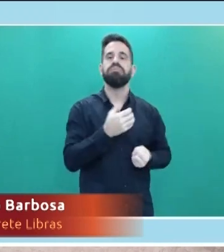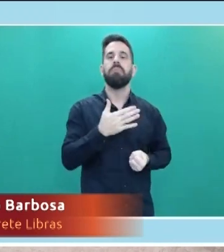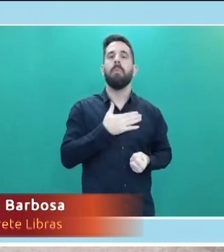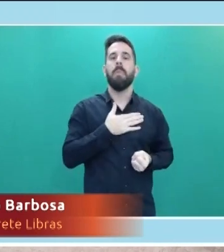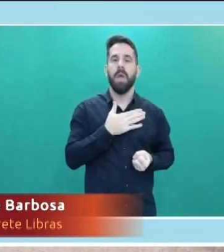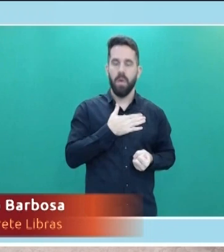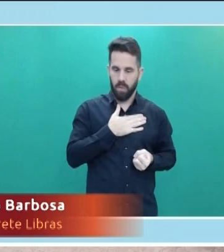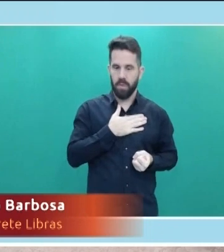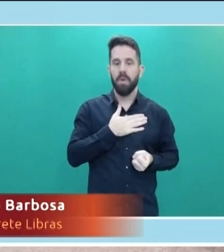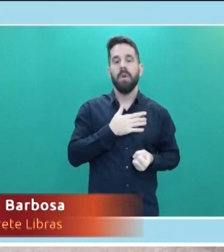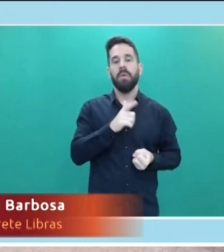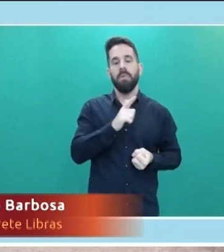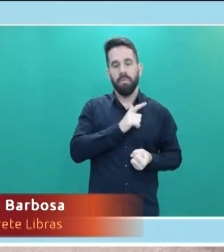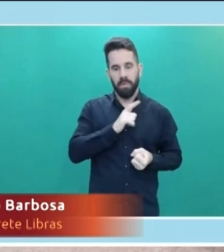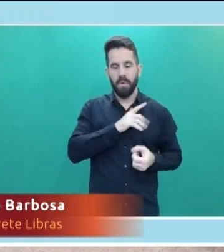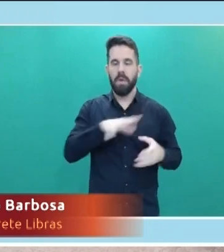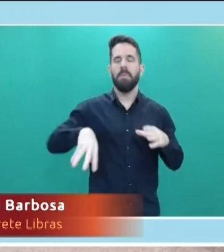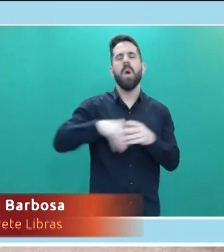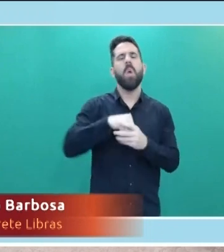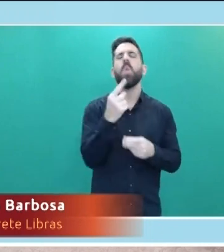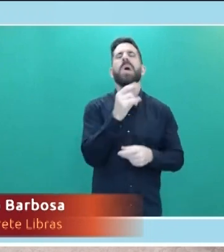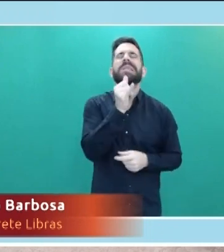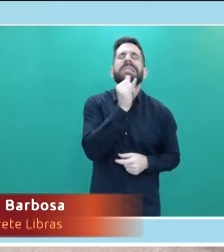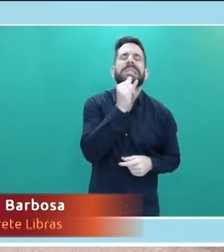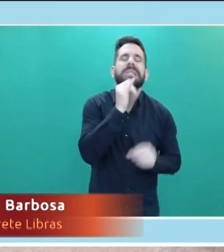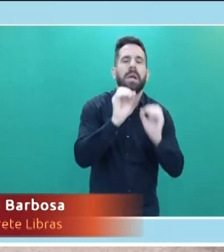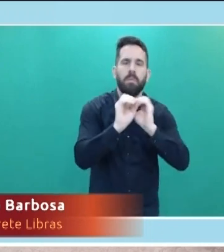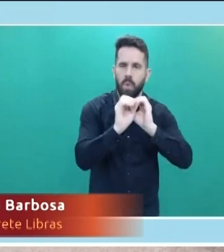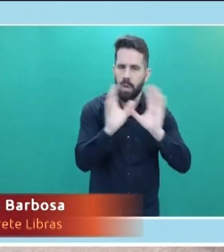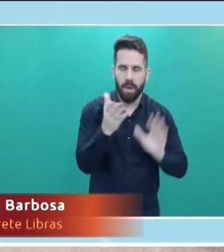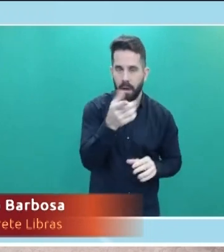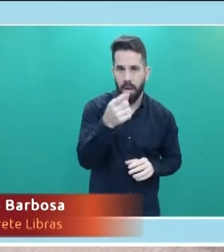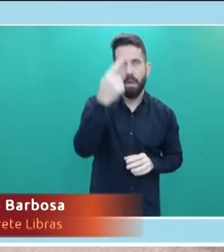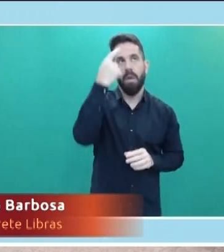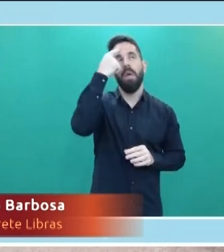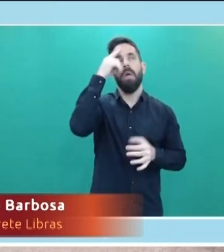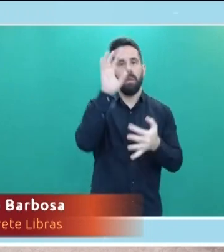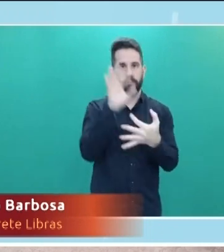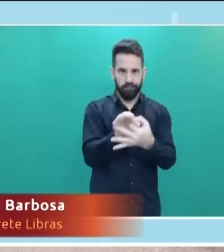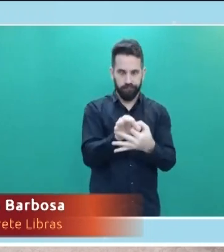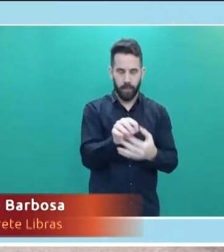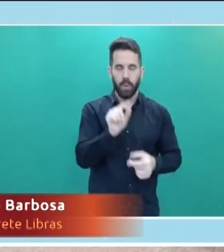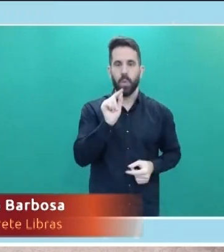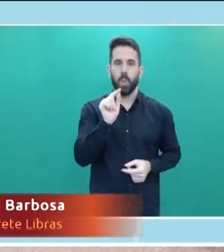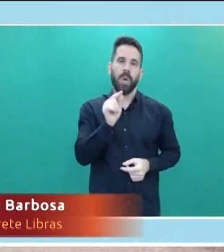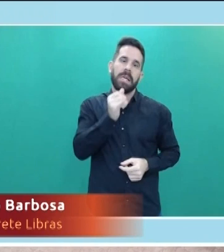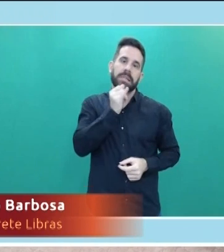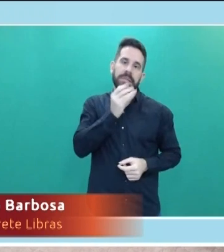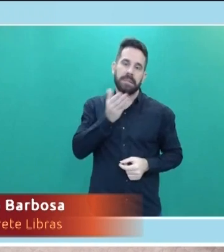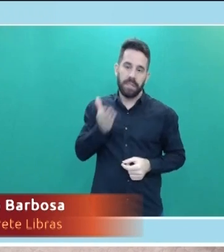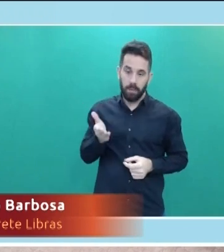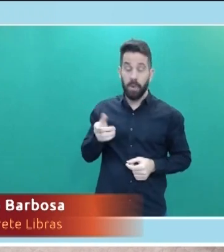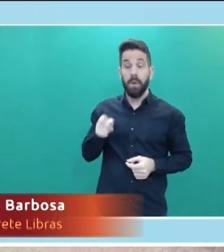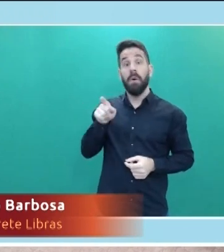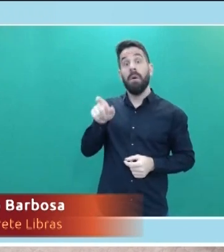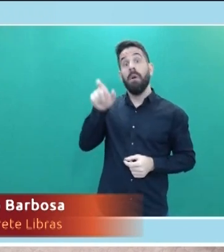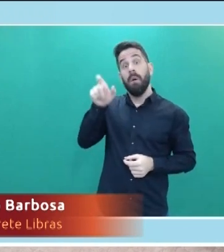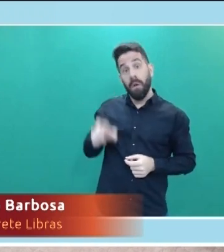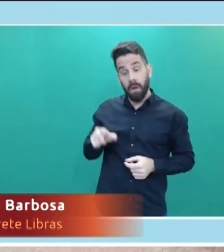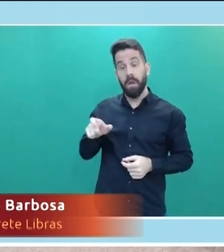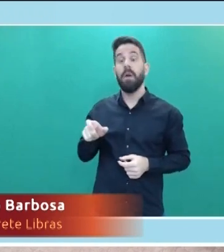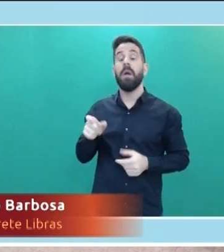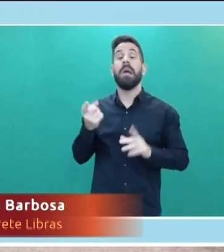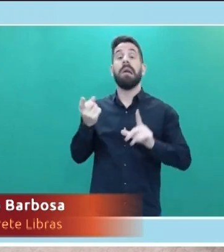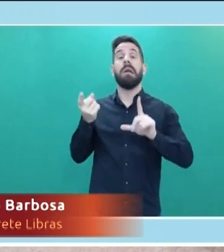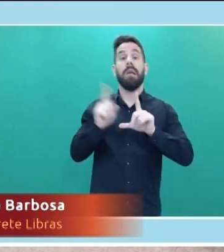puais. Para dar um exemplo claro para vocês conseguirem relacionar esse influenciador que ameaçou